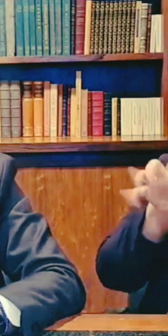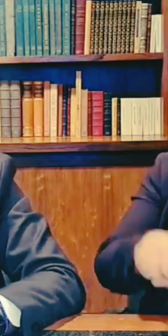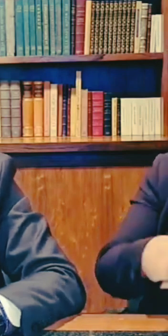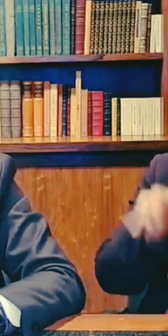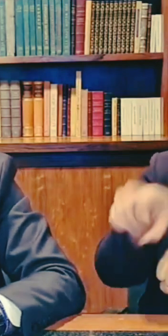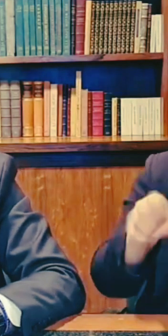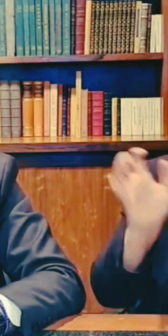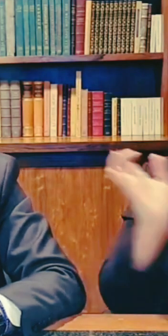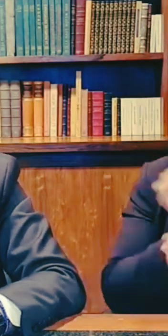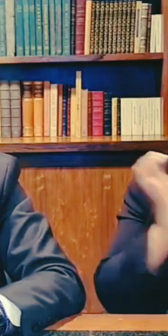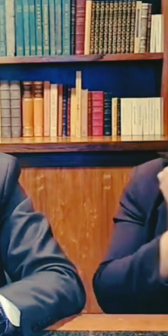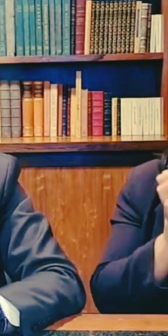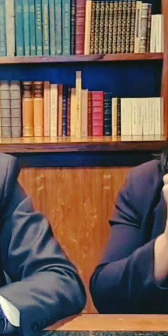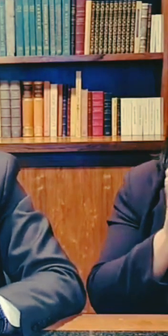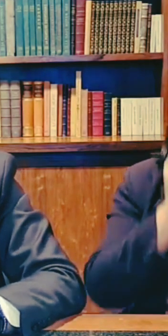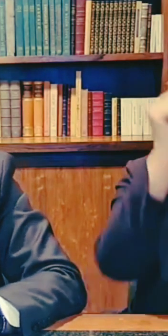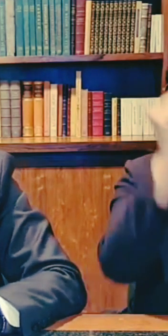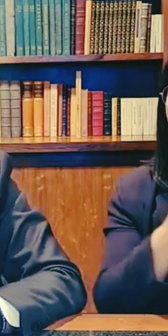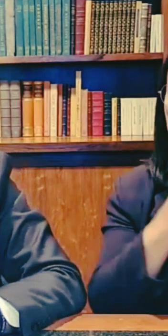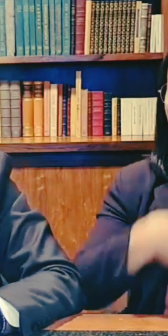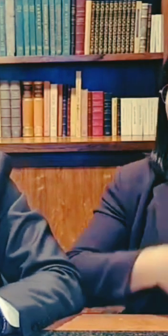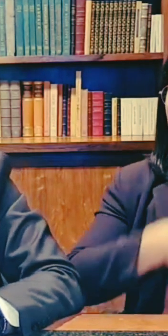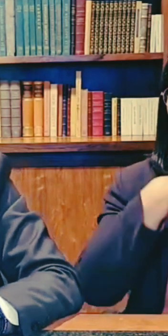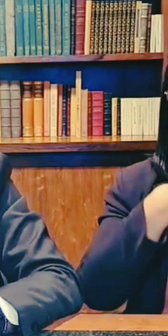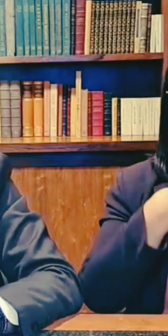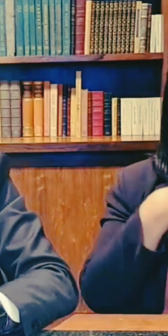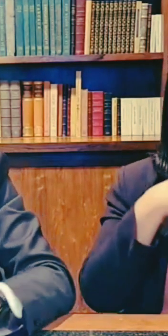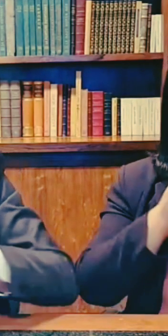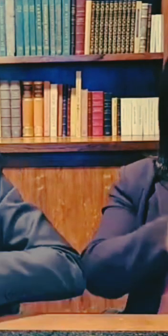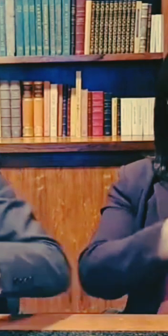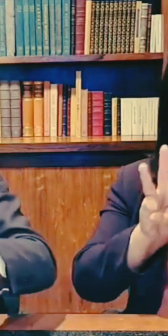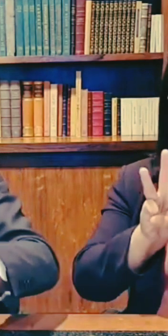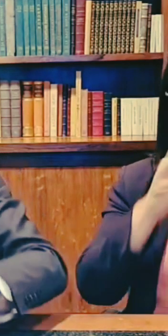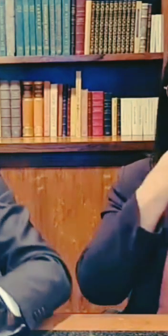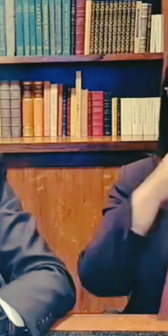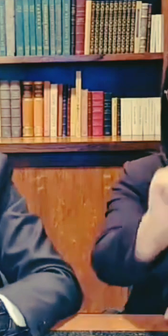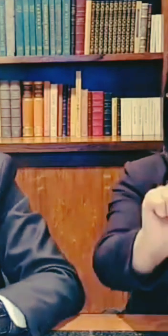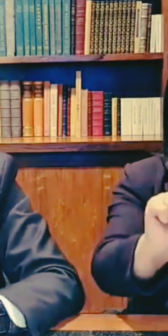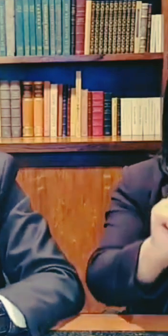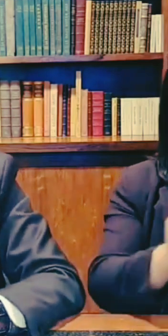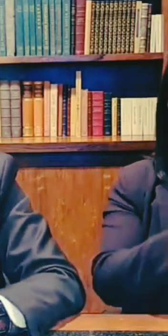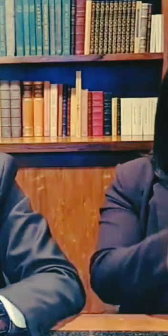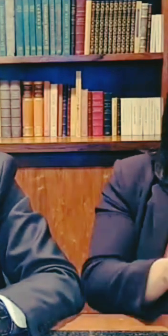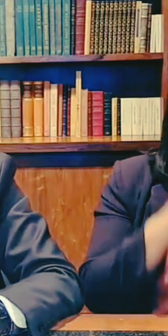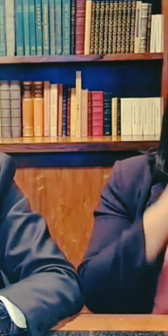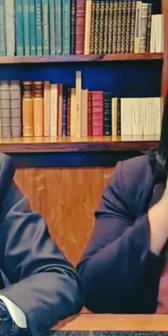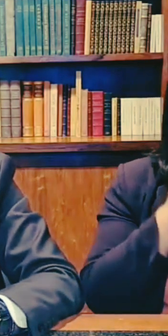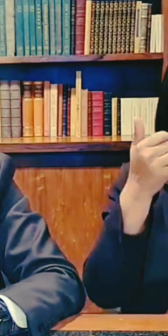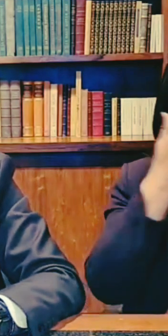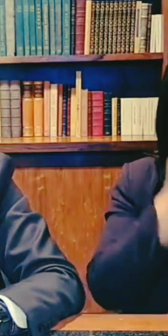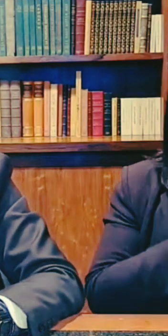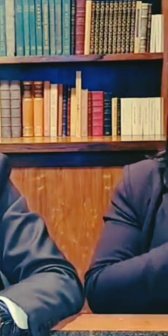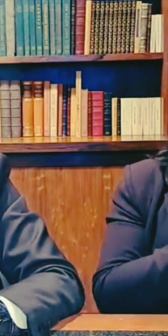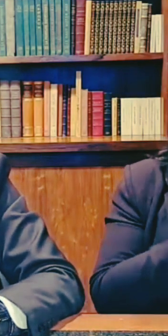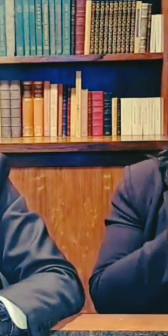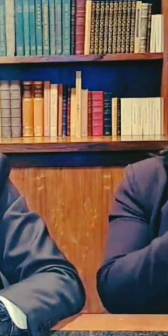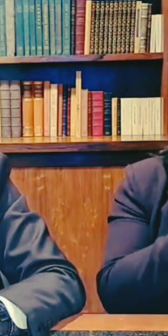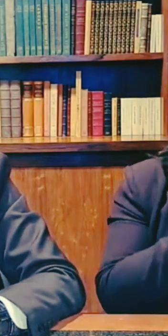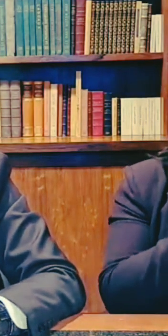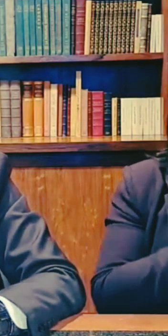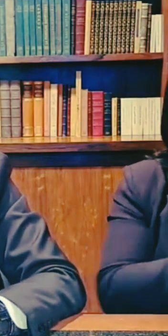empresários. Destes 8, dois eu conheço muito bem, troco informações no Zap comigo,